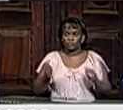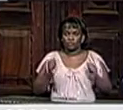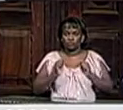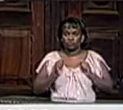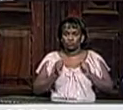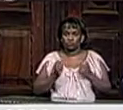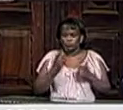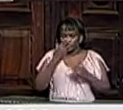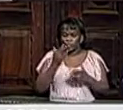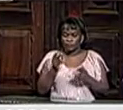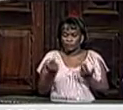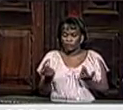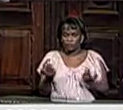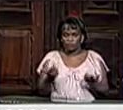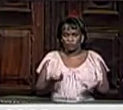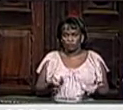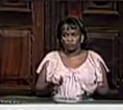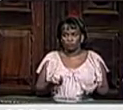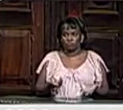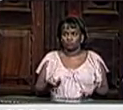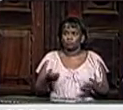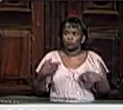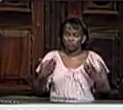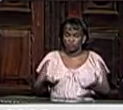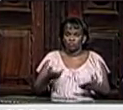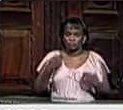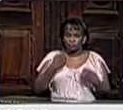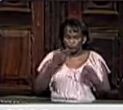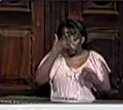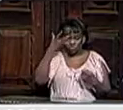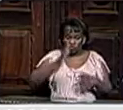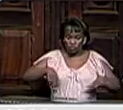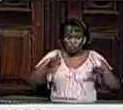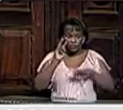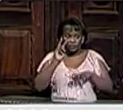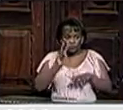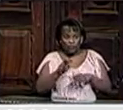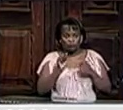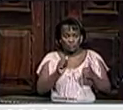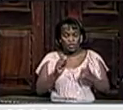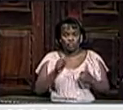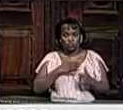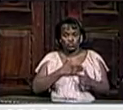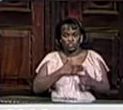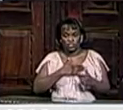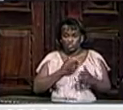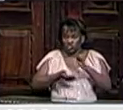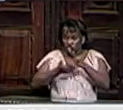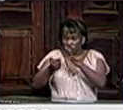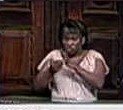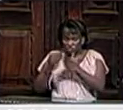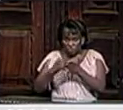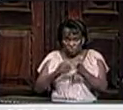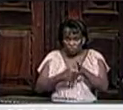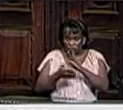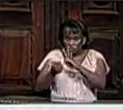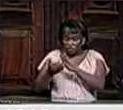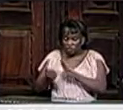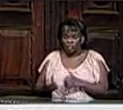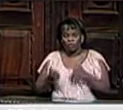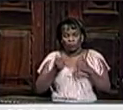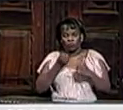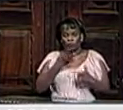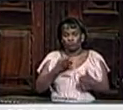superpostas. Isto seria bem visto pela sociedade como um todo e